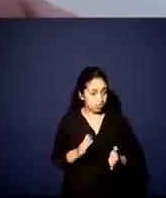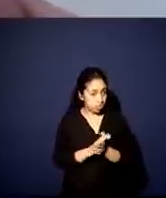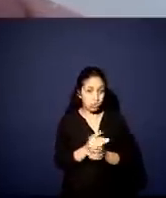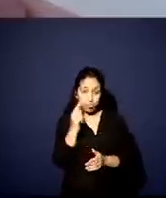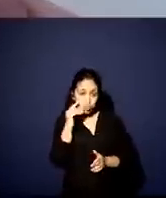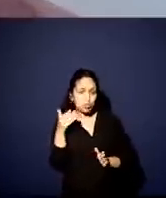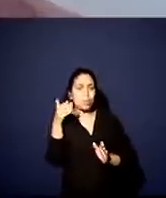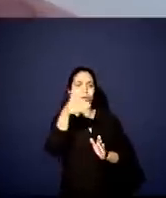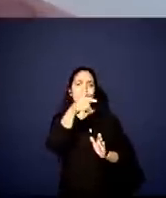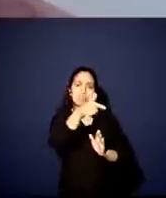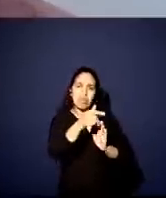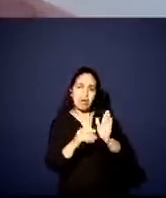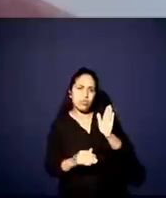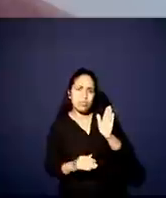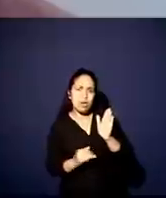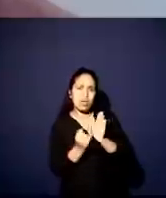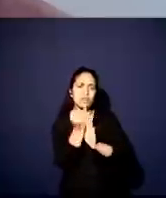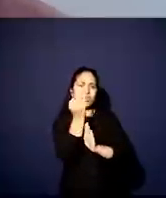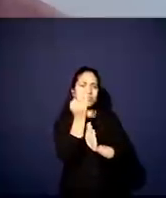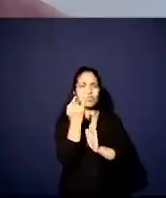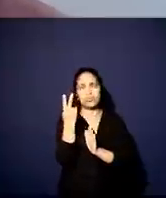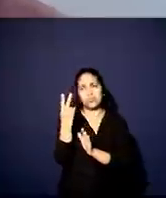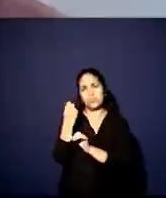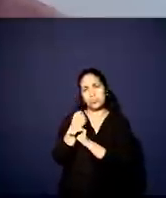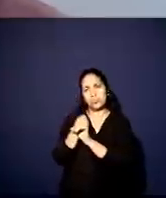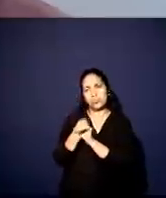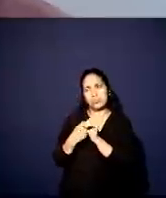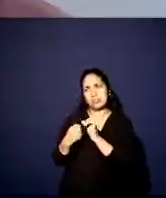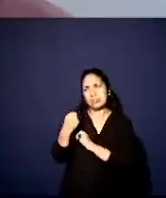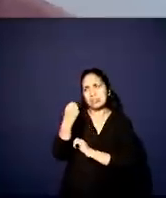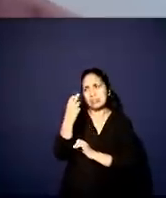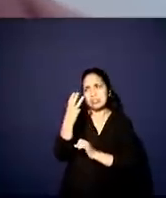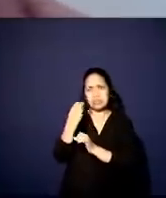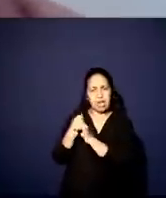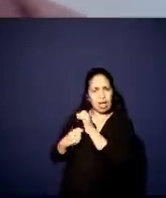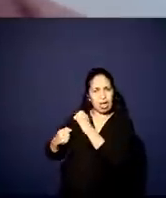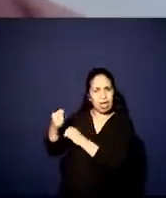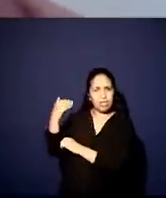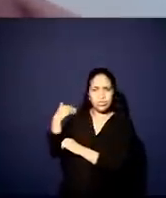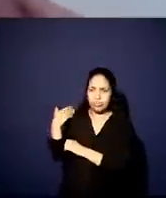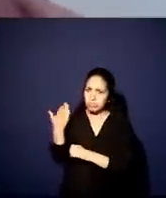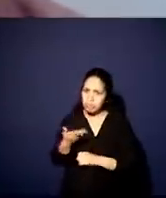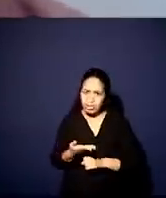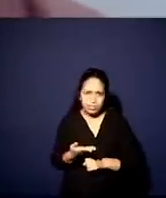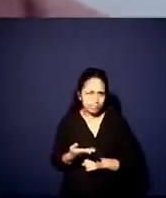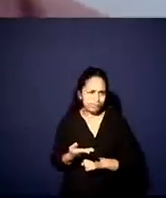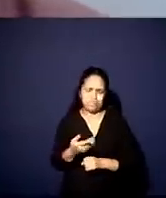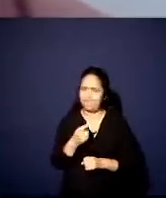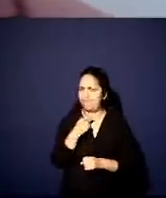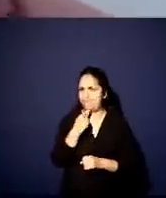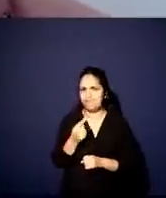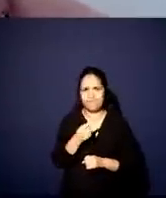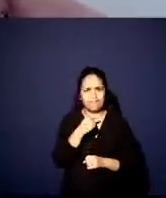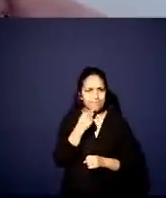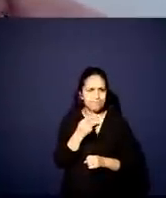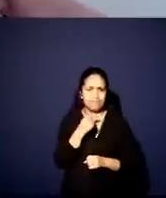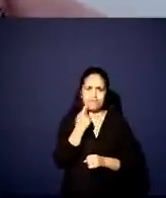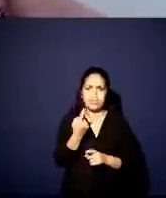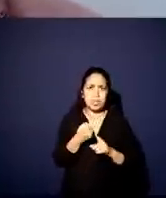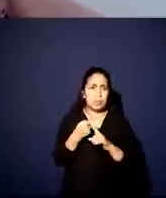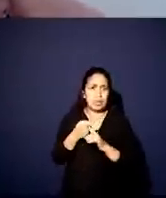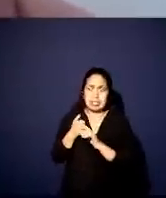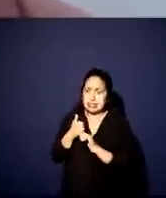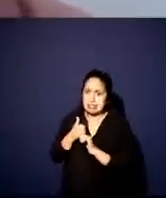inflação há 2 anos atrás, 3 anos atrás, que não vai se materializar. Por que que a gente está